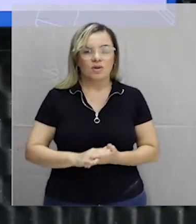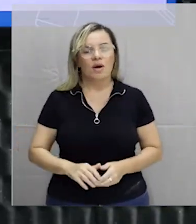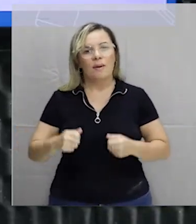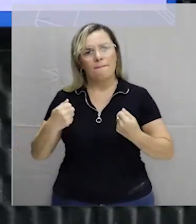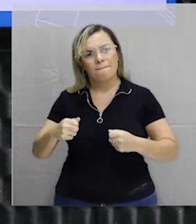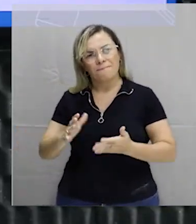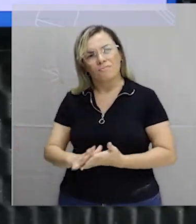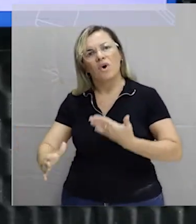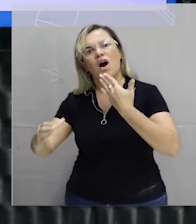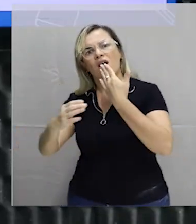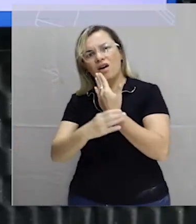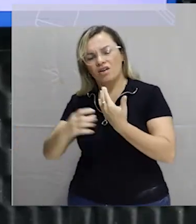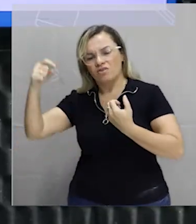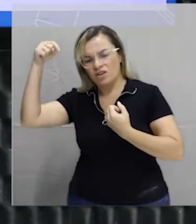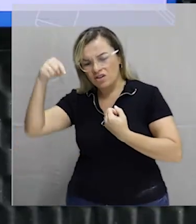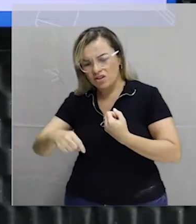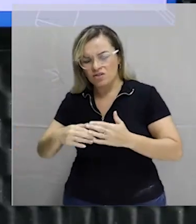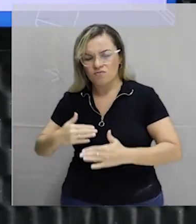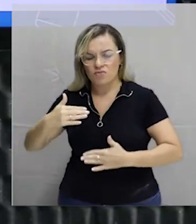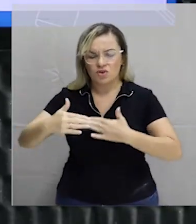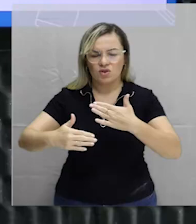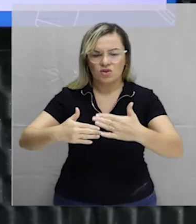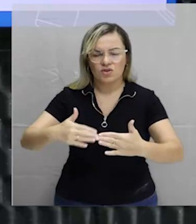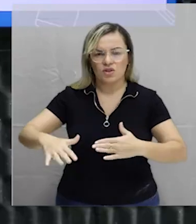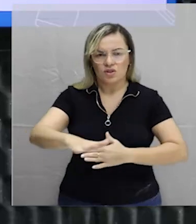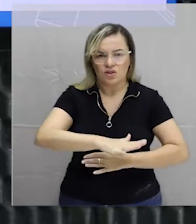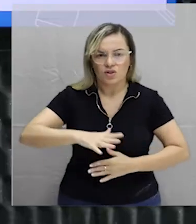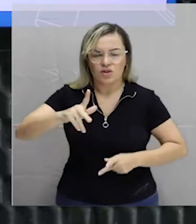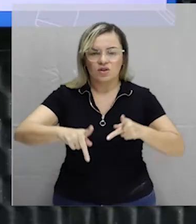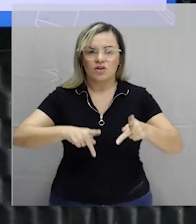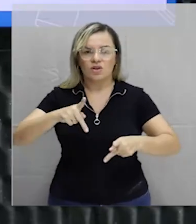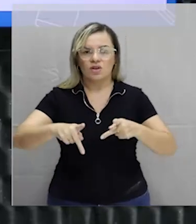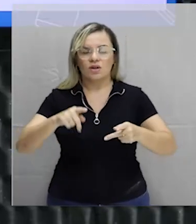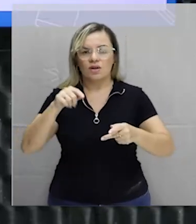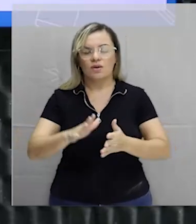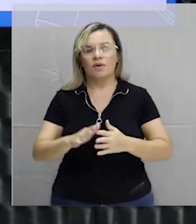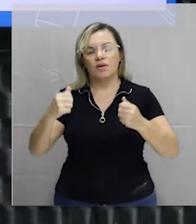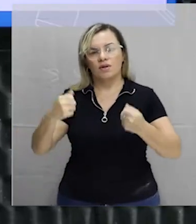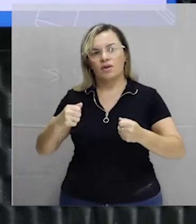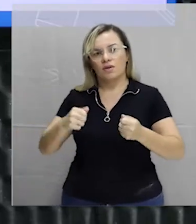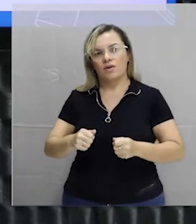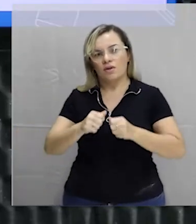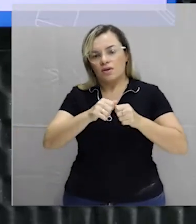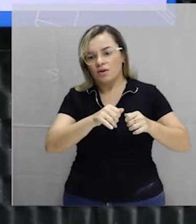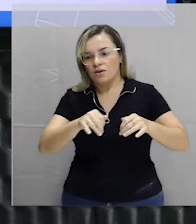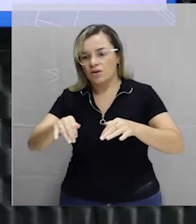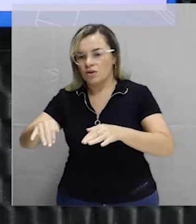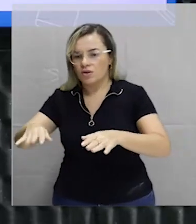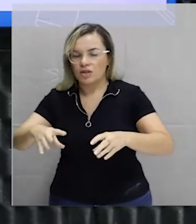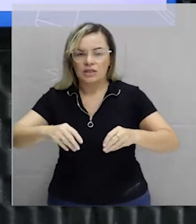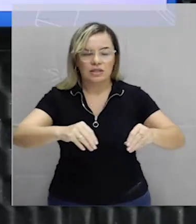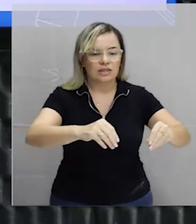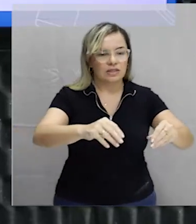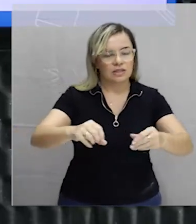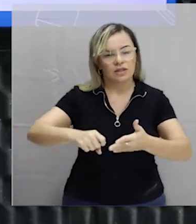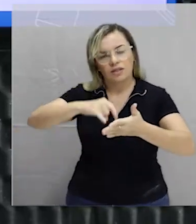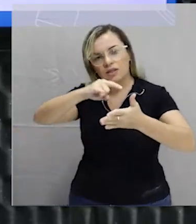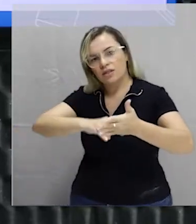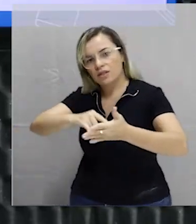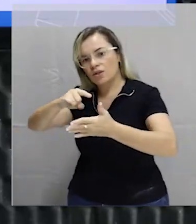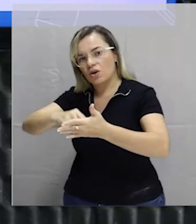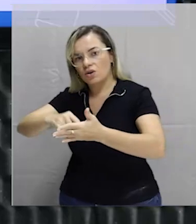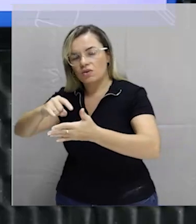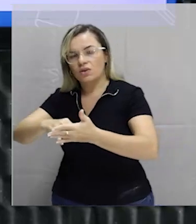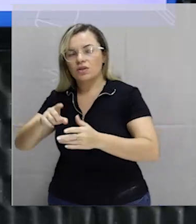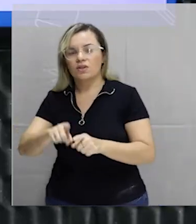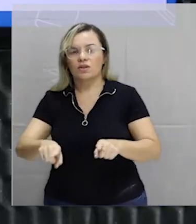processo. Daí a necessidade, por exemplo, de distribuir terras e títulos. A distribuição de terras